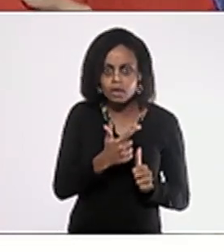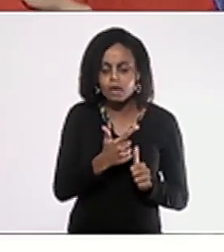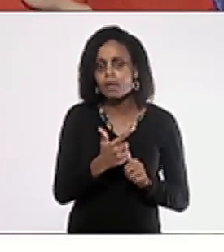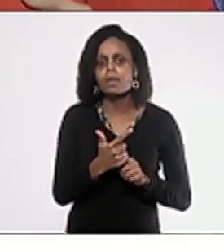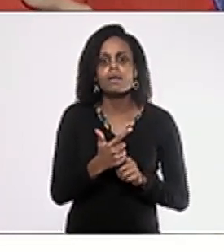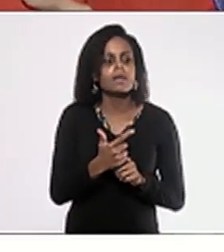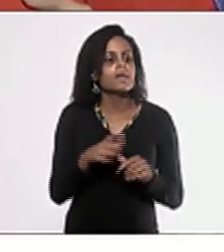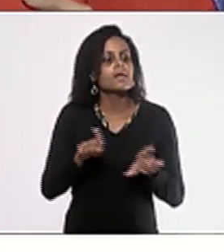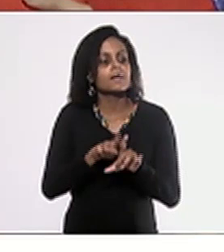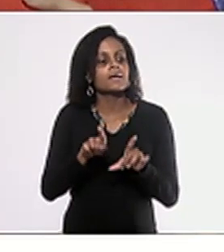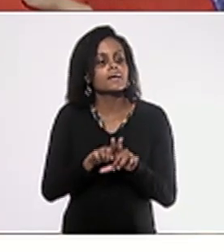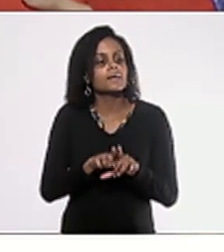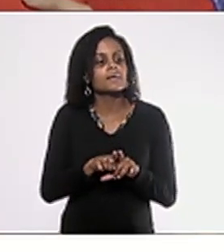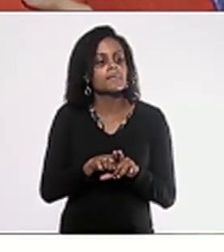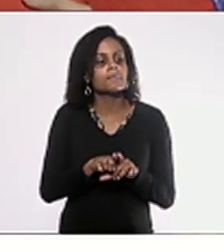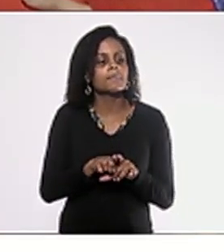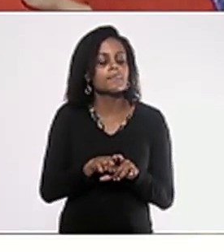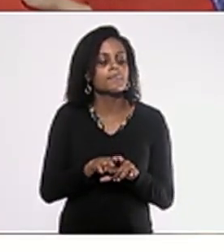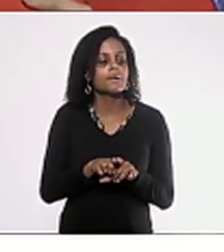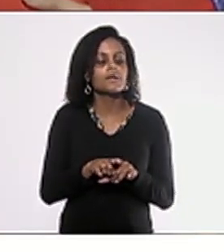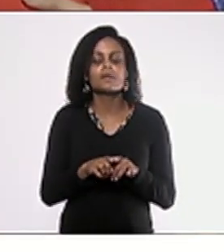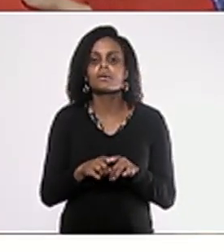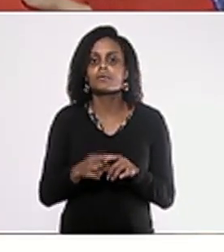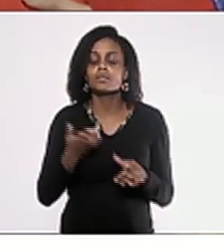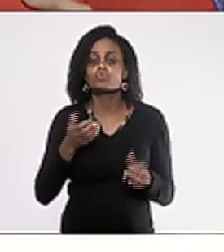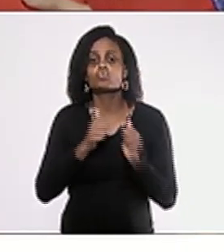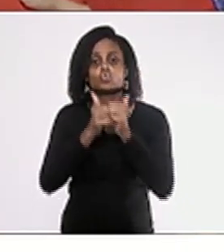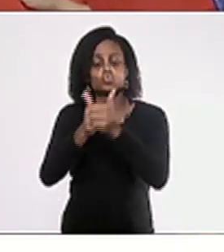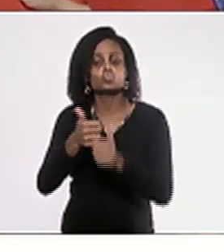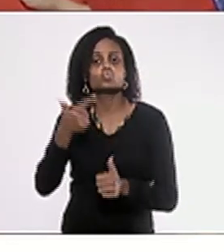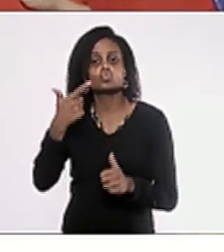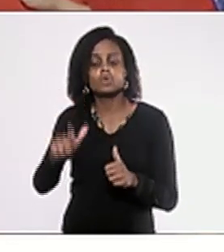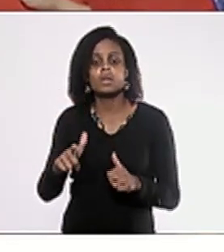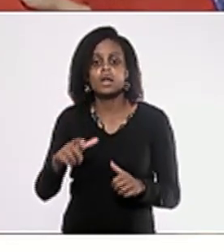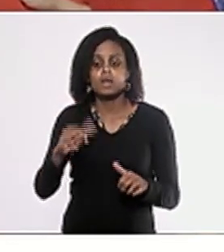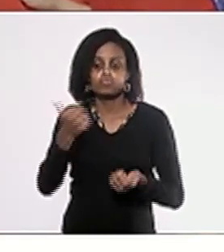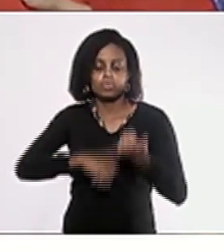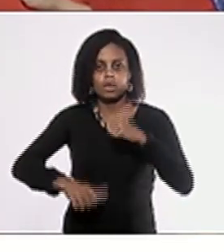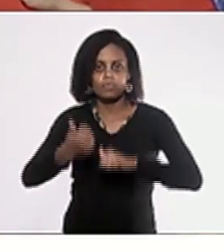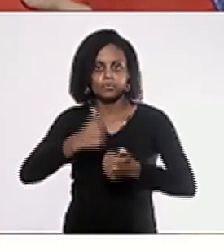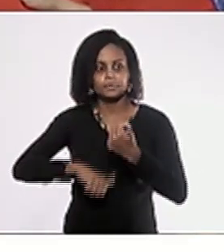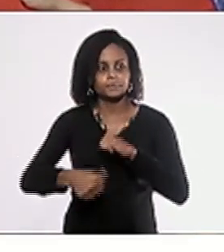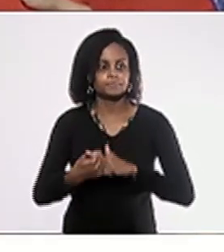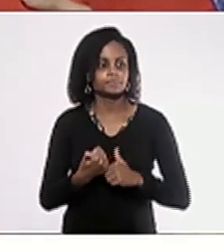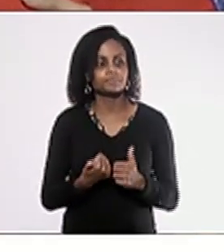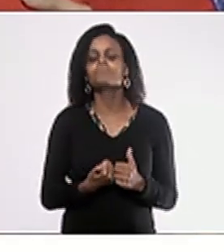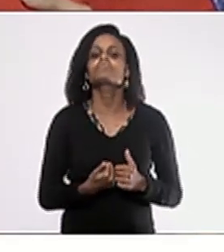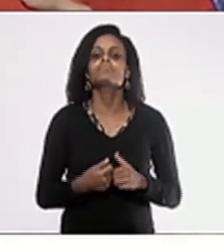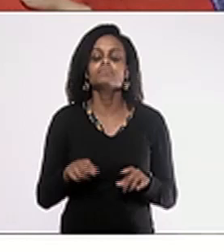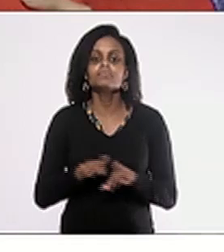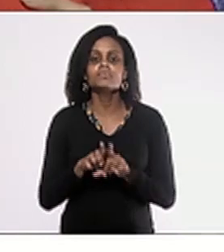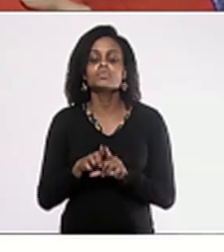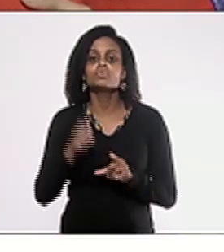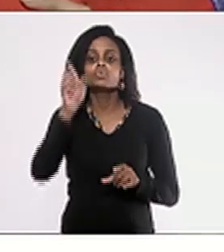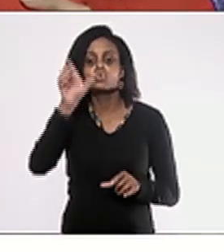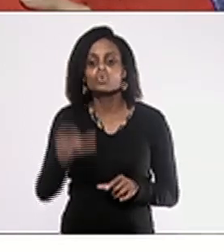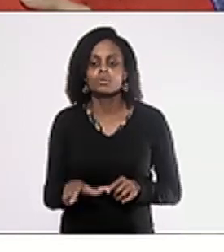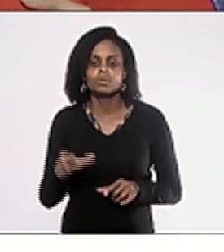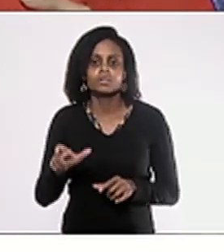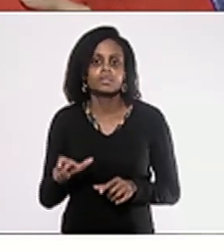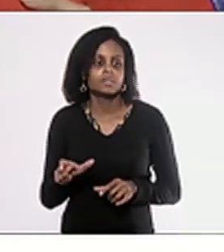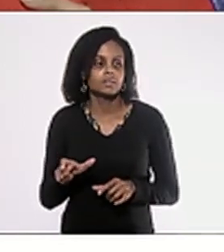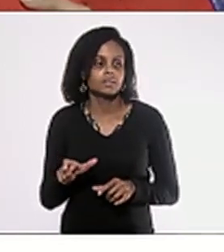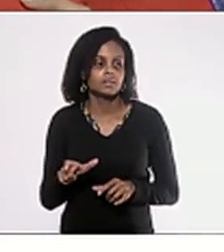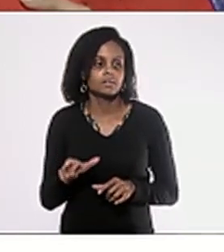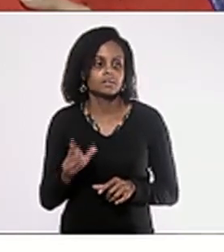e ele é conduzido, o medidor lacrado, ao laboratório, e no laboratório, quando o cliente é agendado o acompanhamento,